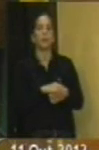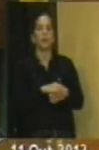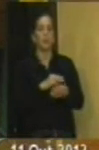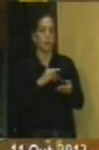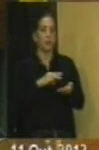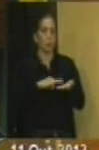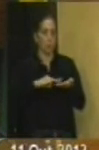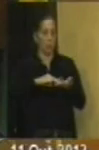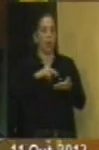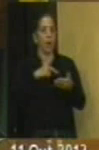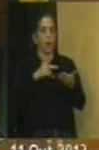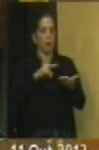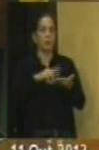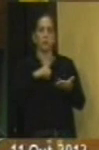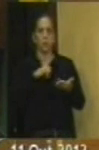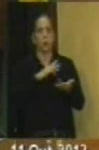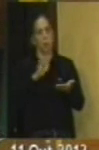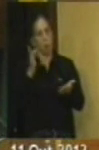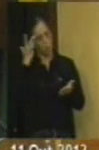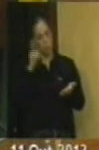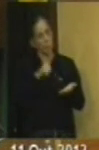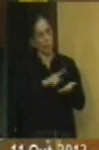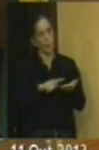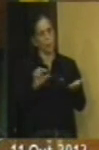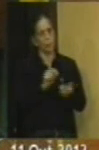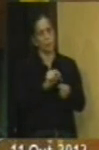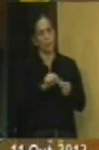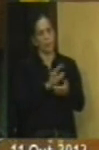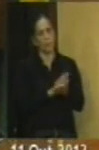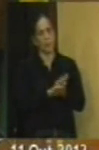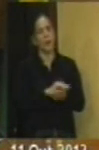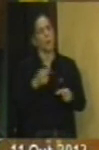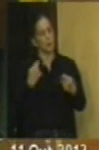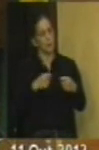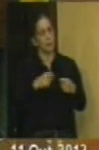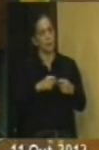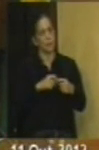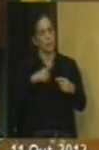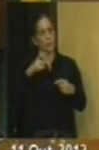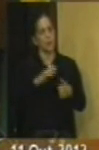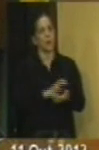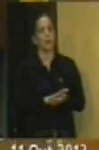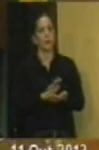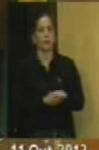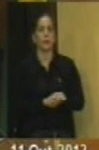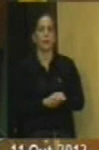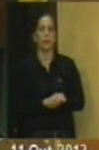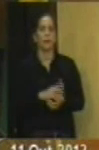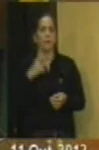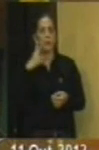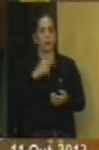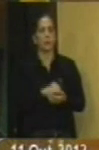recheio que o pastel tenho acho que continua vazio continua evento é preciso evento é preciso crescer um pouco mais o